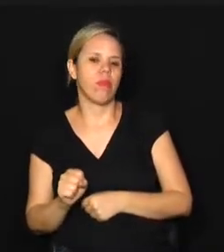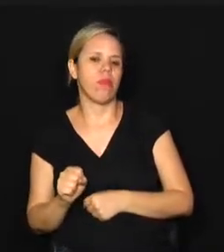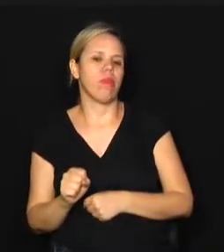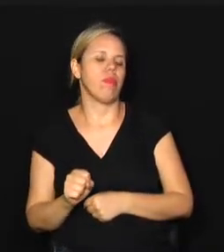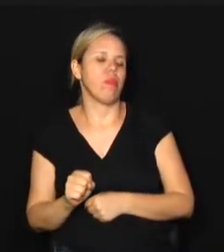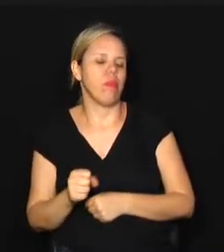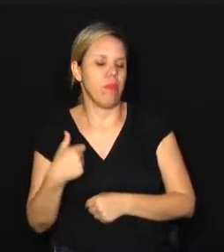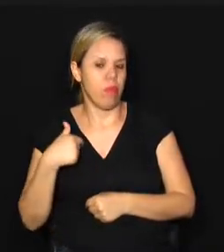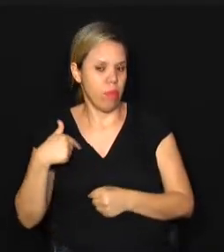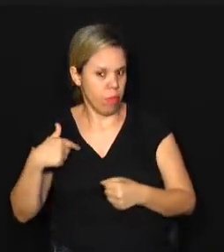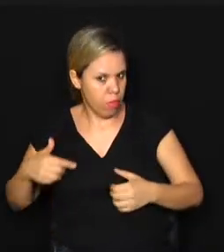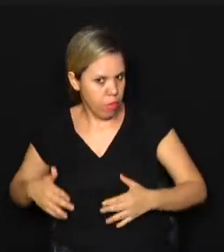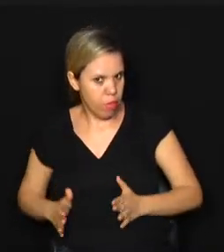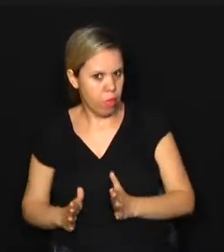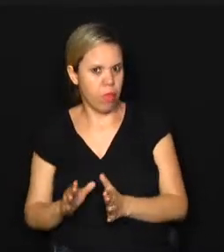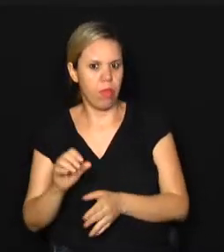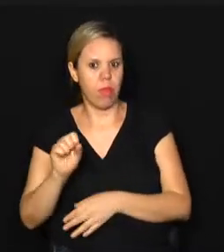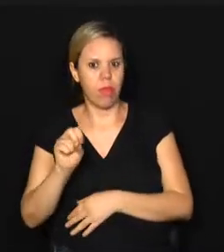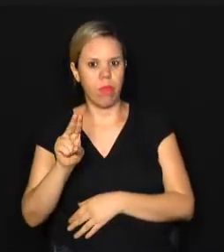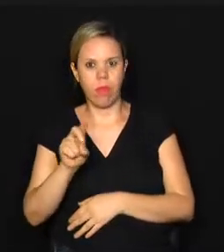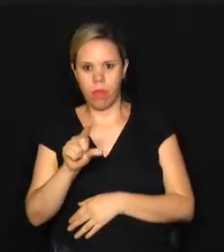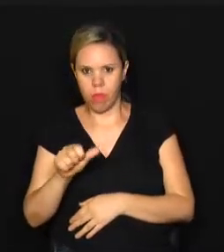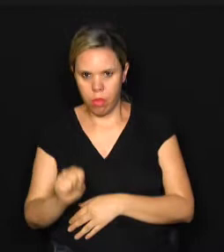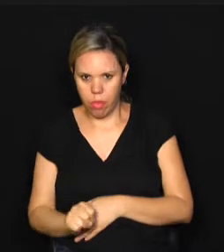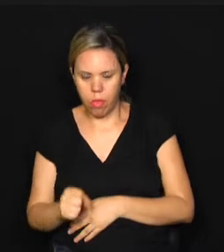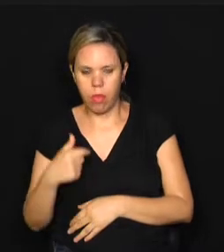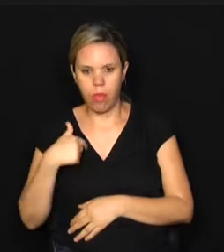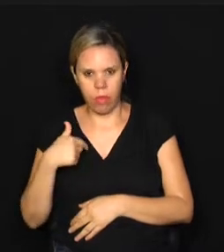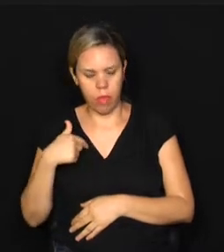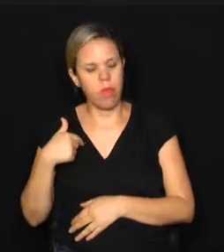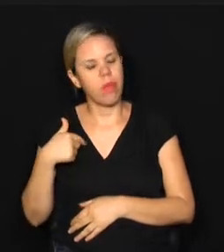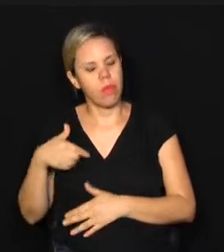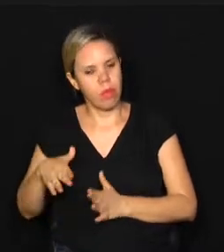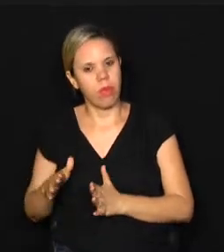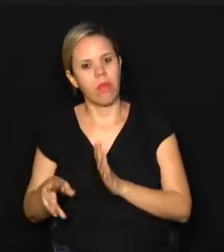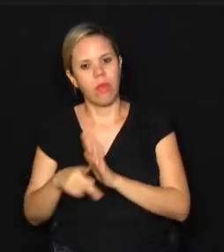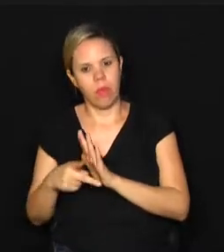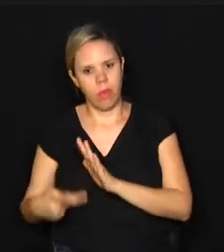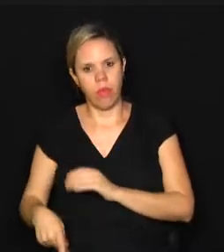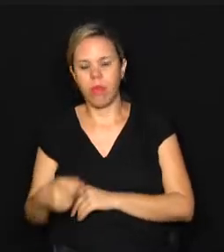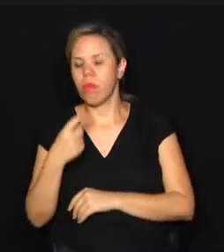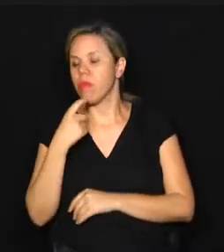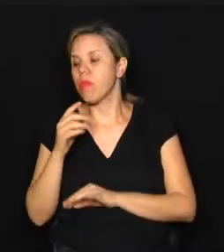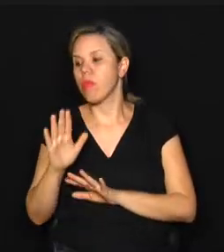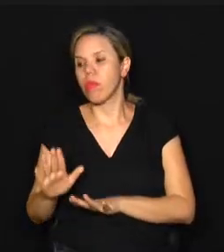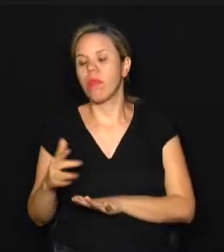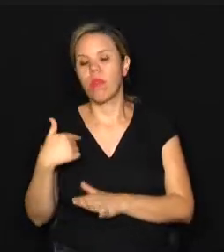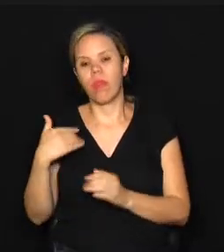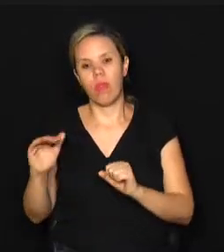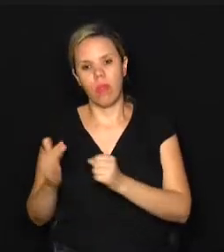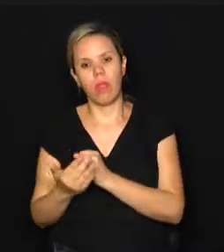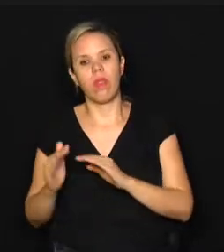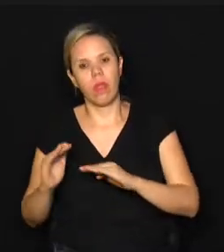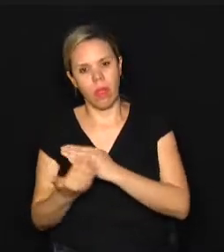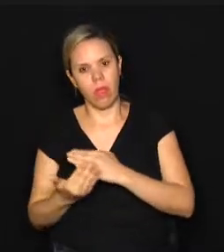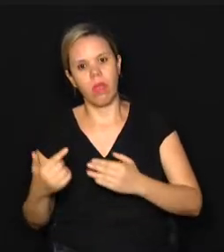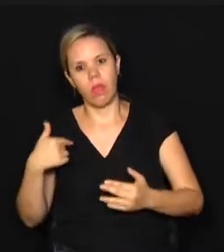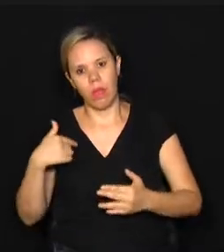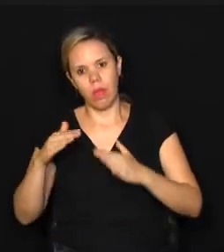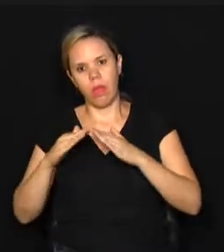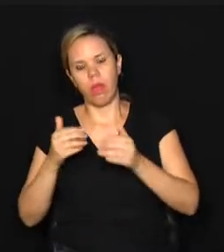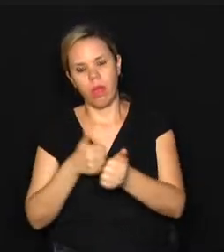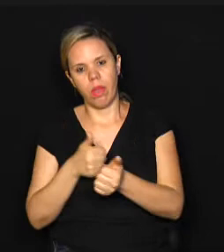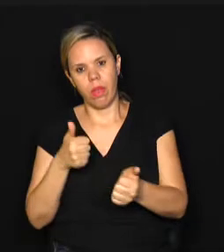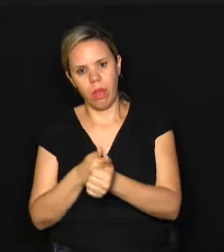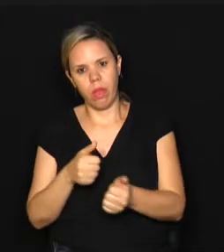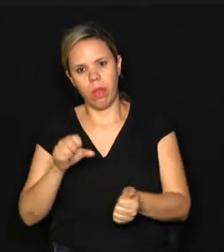nasci em Sousas, sou sousense, e agora moro aqui abaixo do distrito